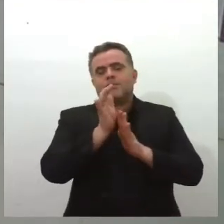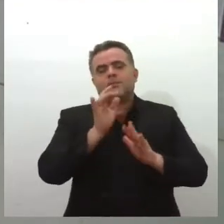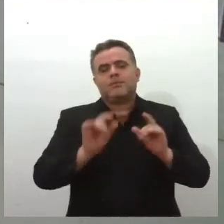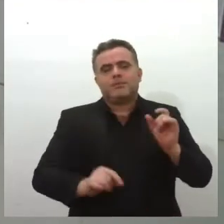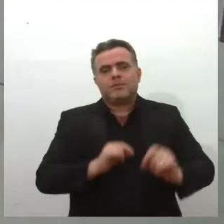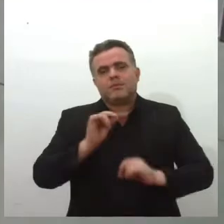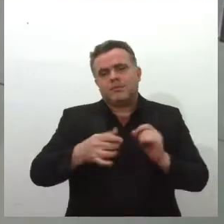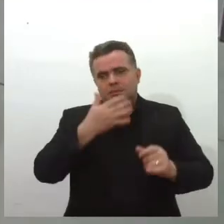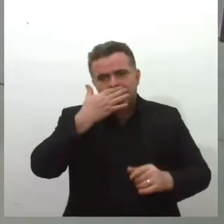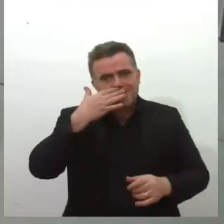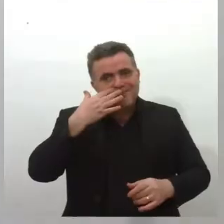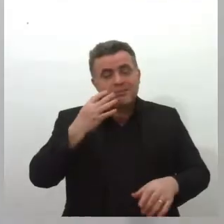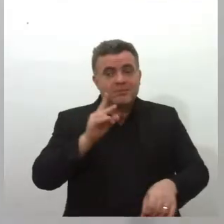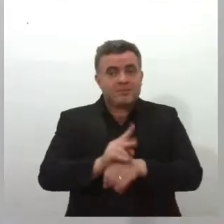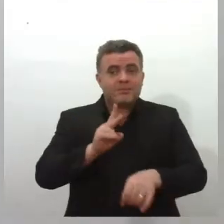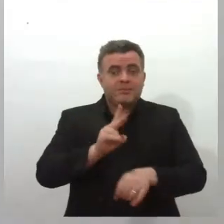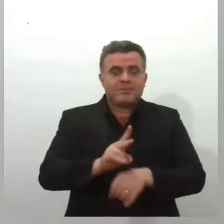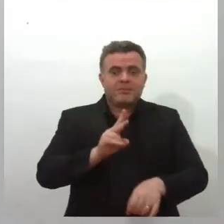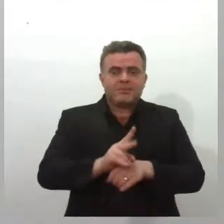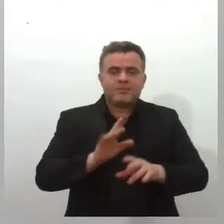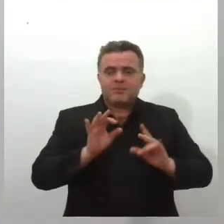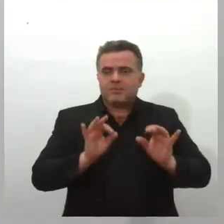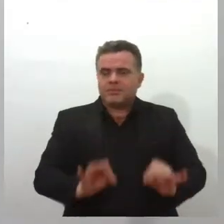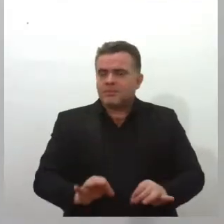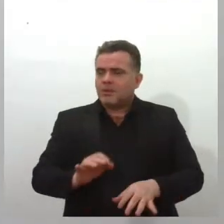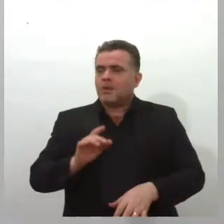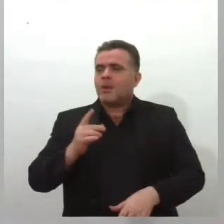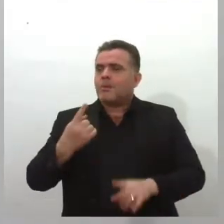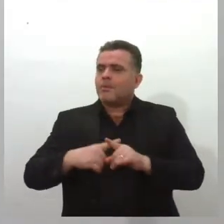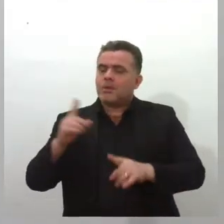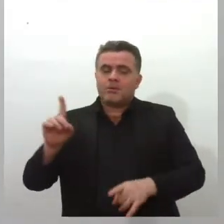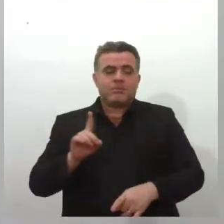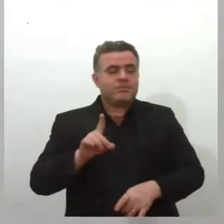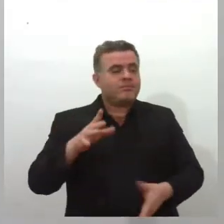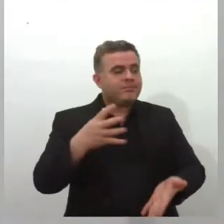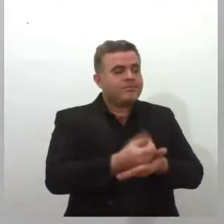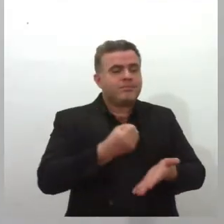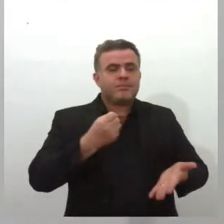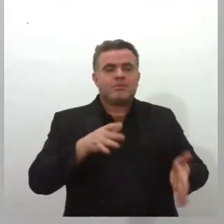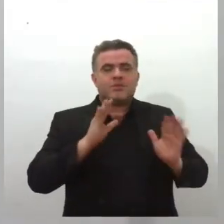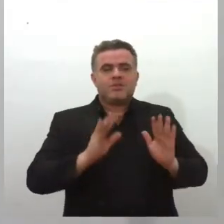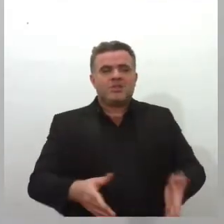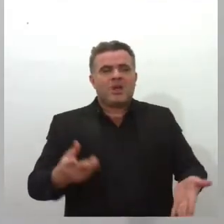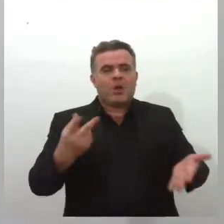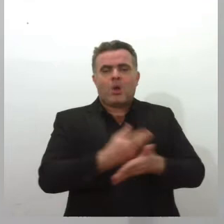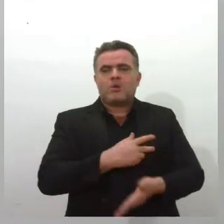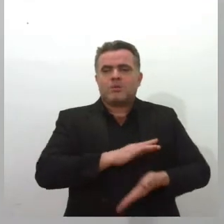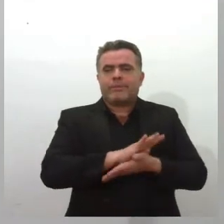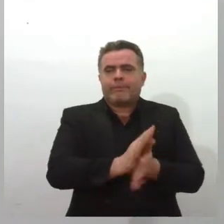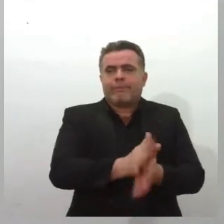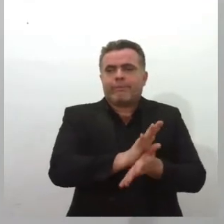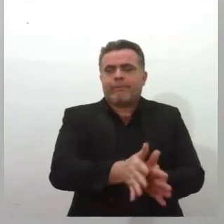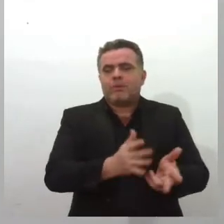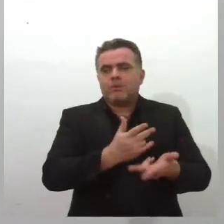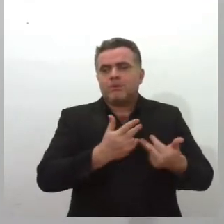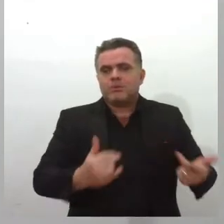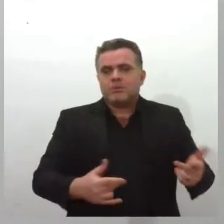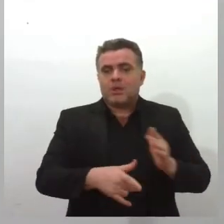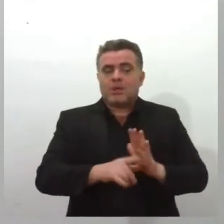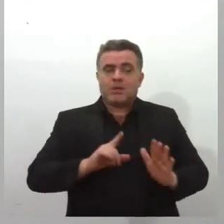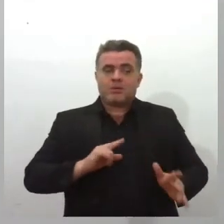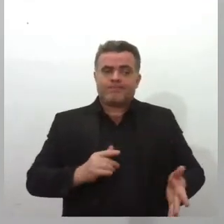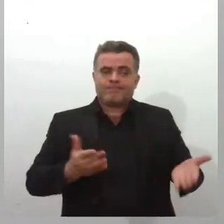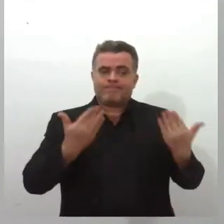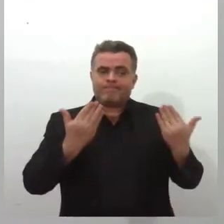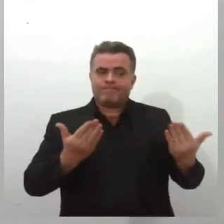é um cuidado das entidades que resgatam esses animais, porque eles já são tirados de situação de maus tratos. Então, é preciso averiguar